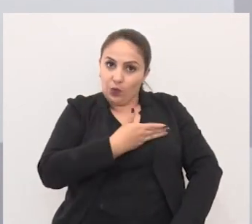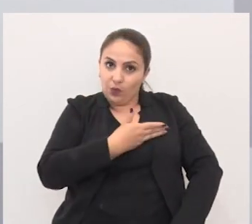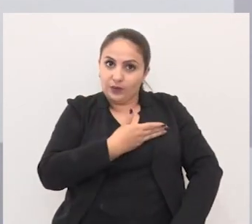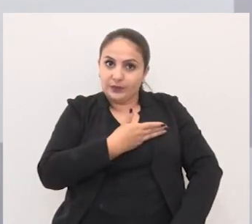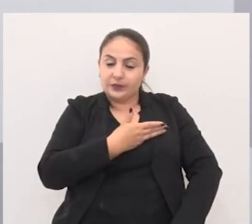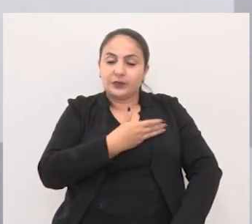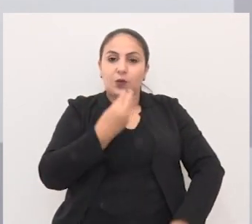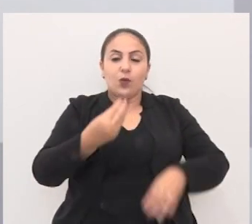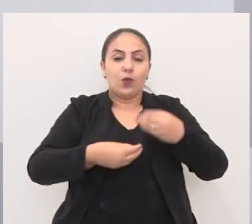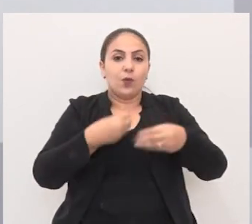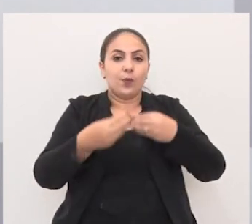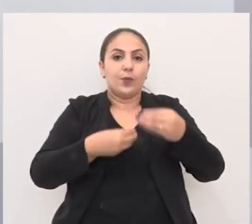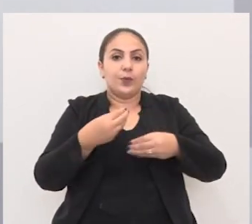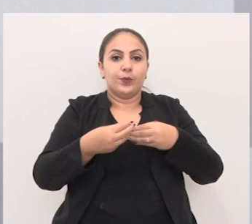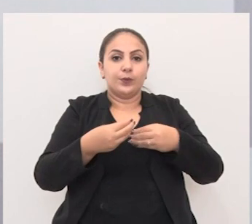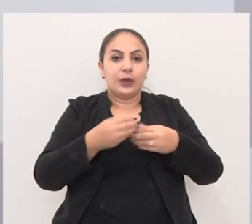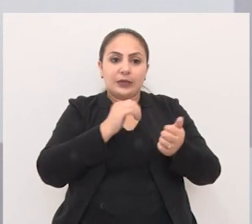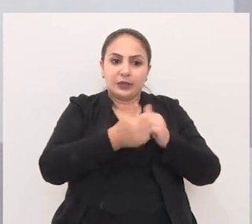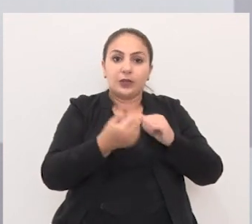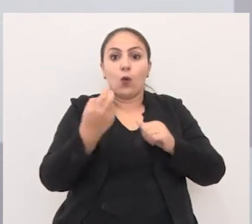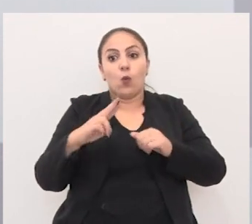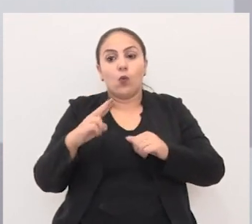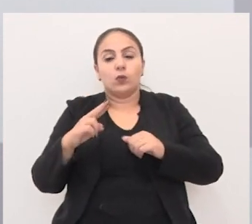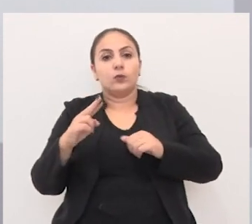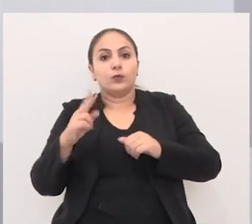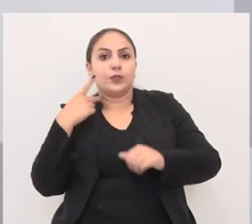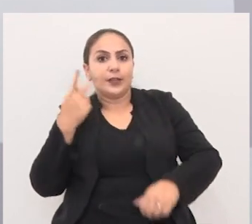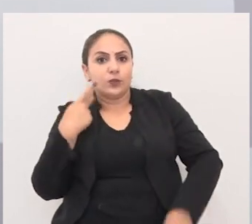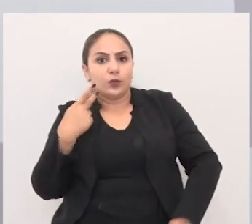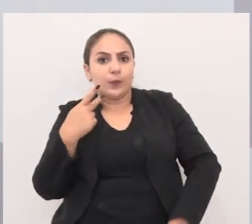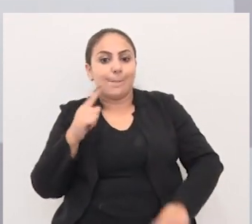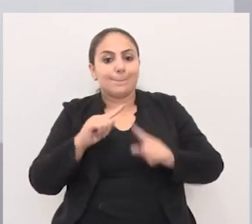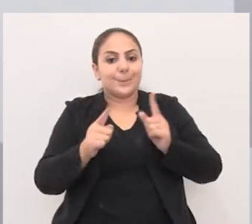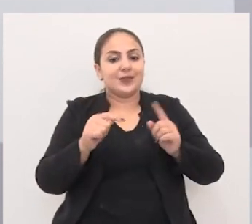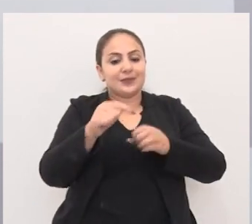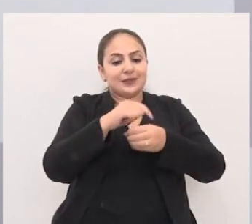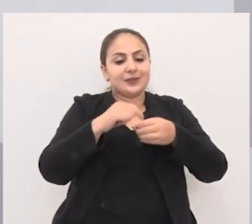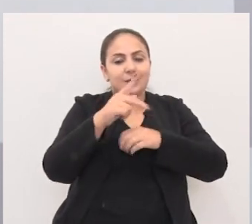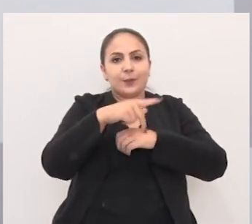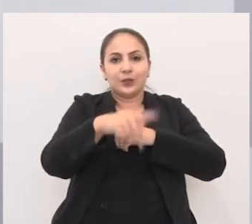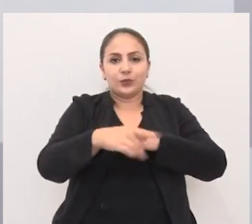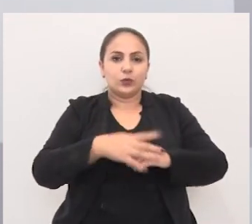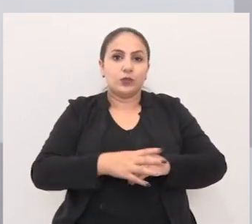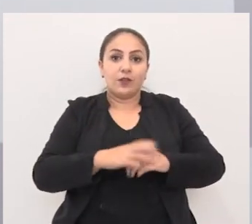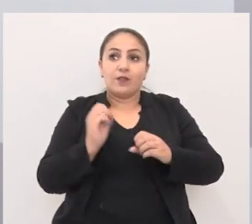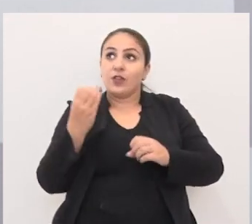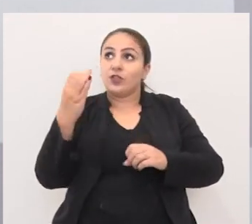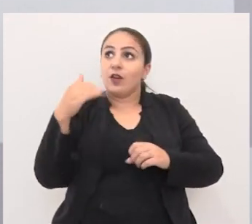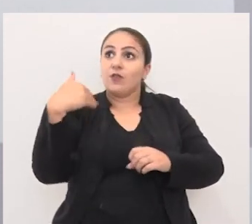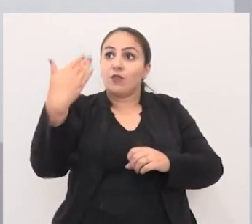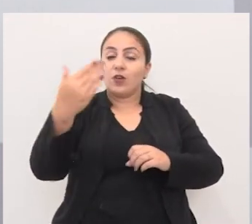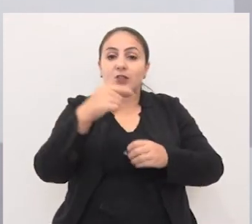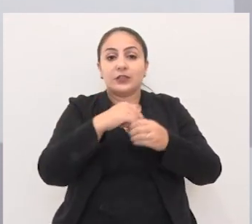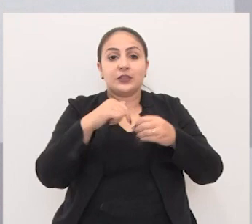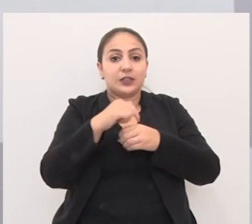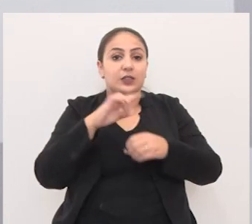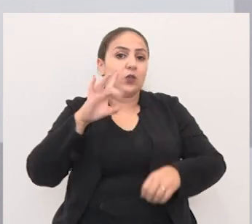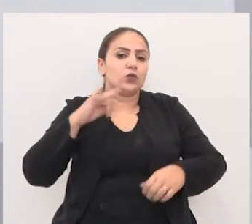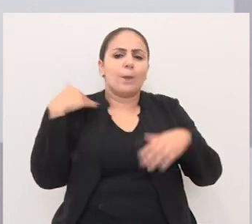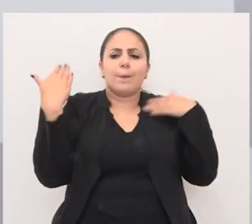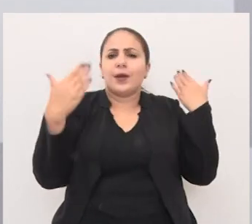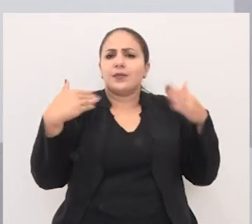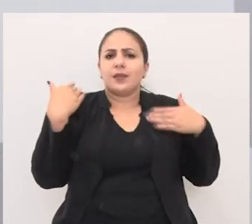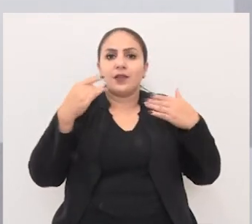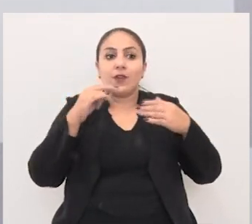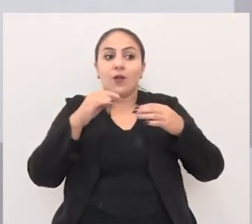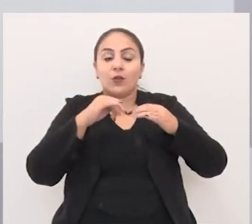como atletas e como legisladores, mas também principalmente a cidade de Passo Fundo. Eles vão viajar para fora da cidade e eles não vão apenas